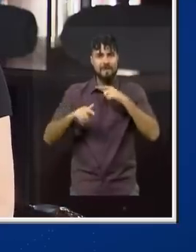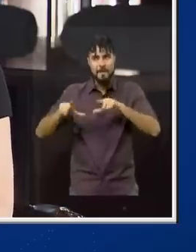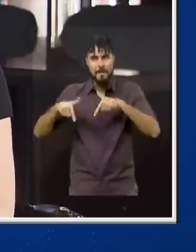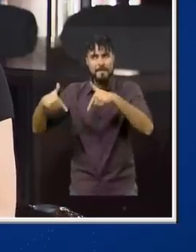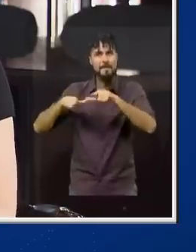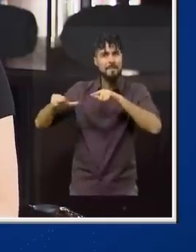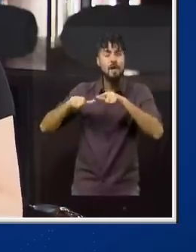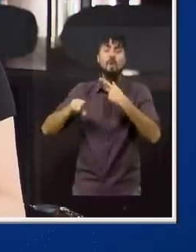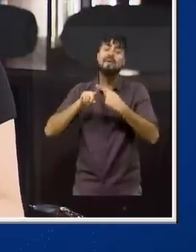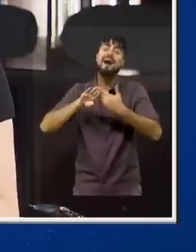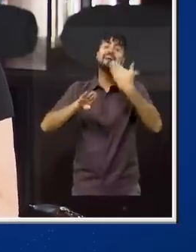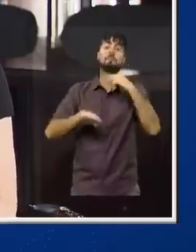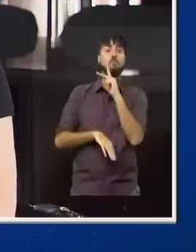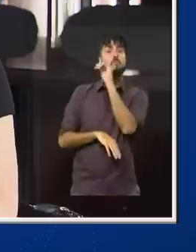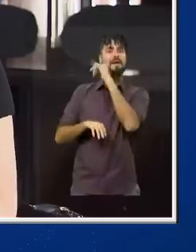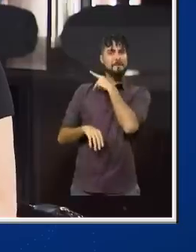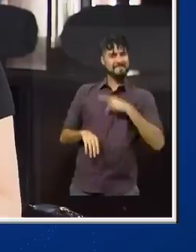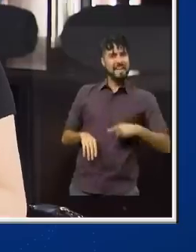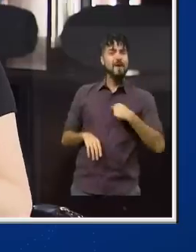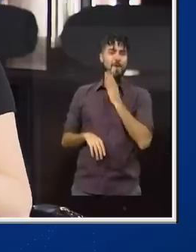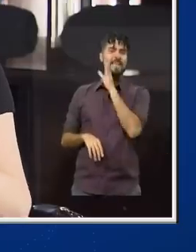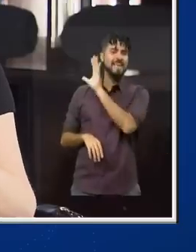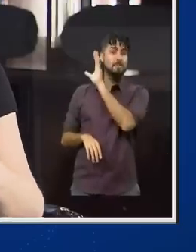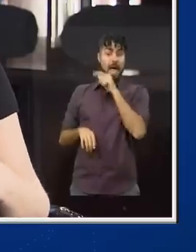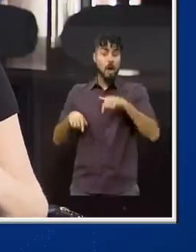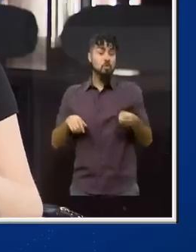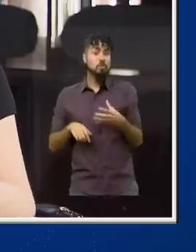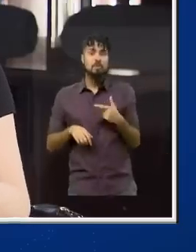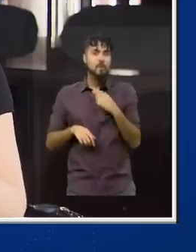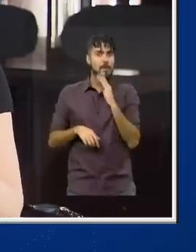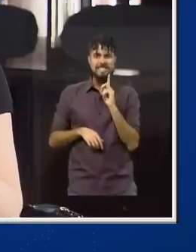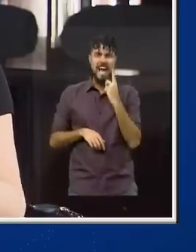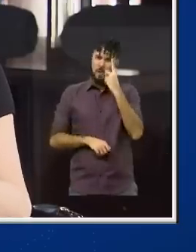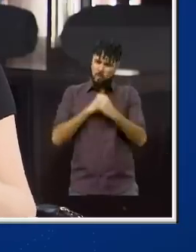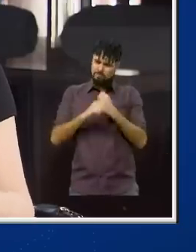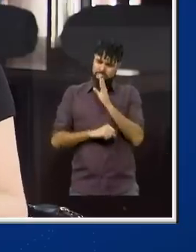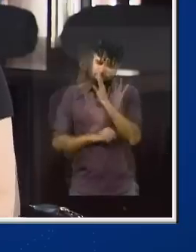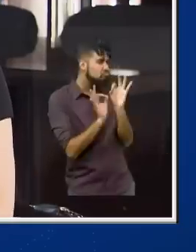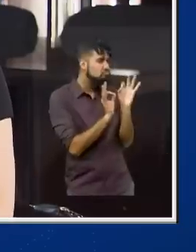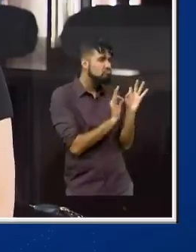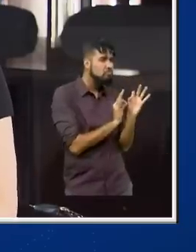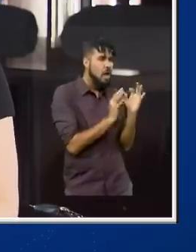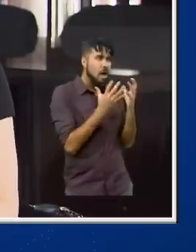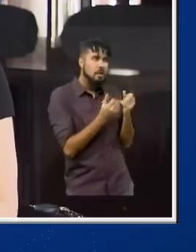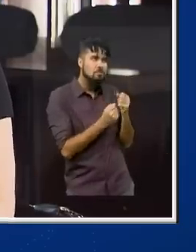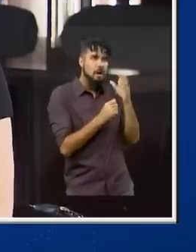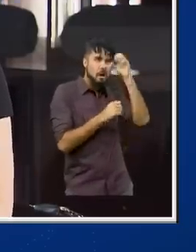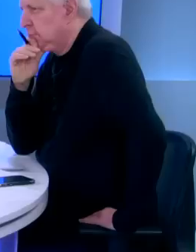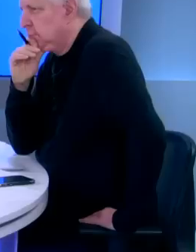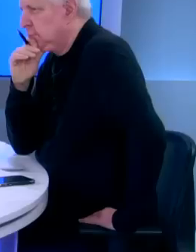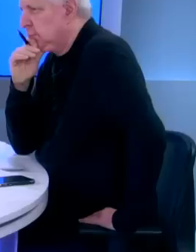acho que a última pesquisa o grande interesse que eu tinha na é a posição de Simone tempo de ela não mudou